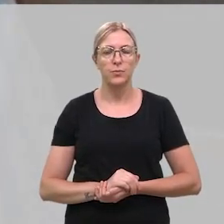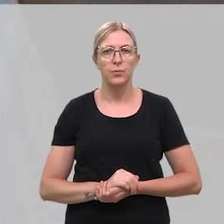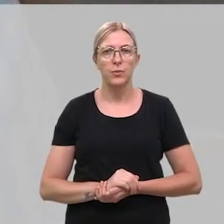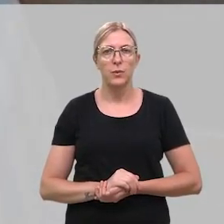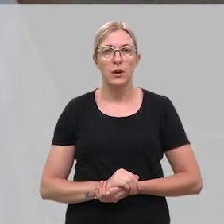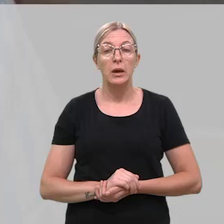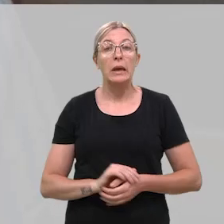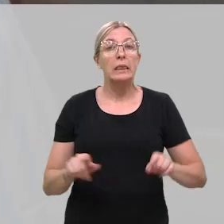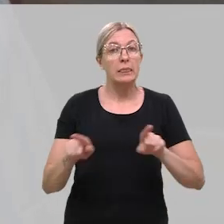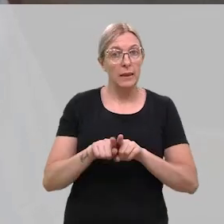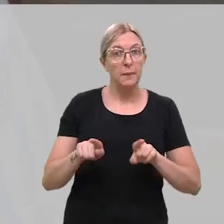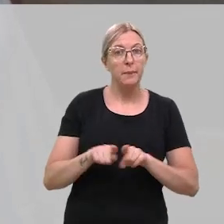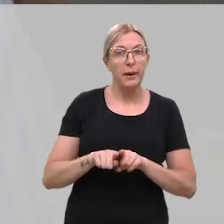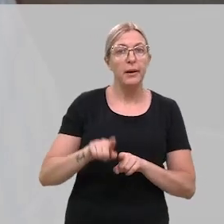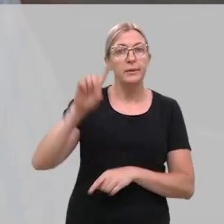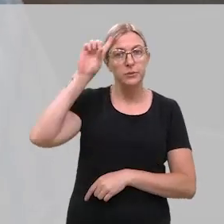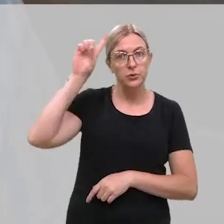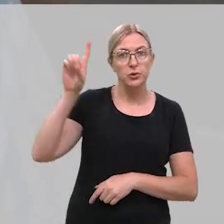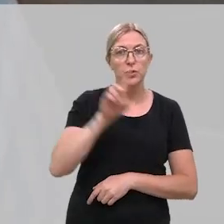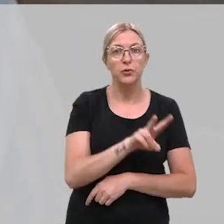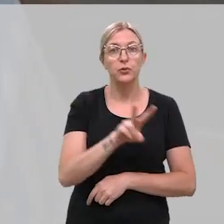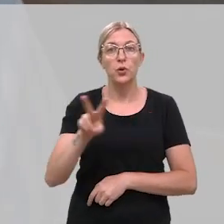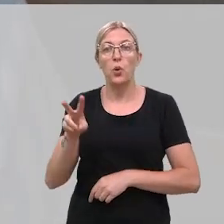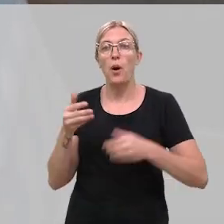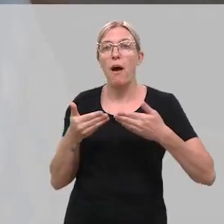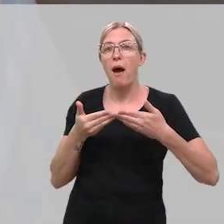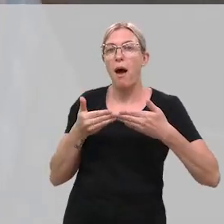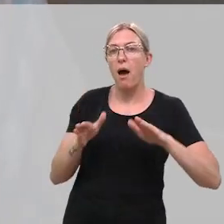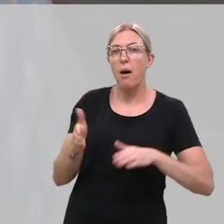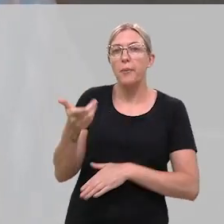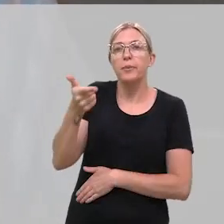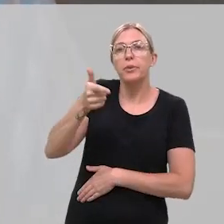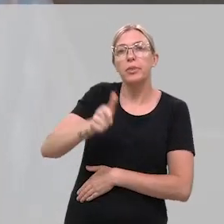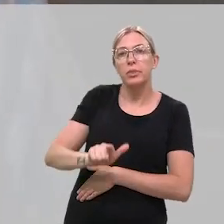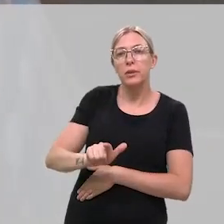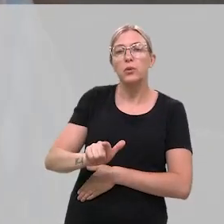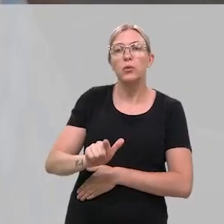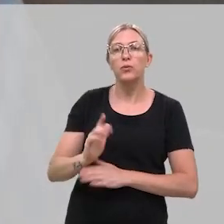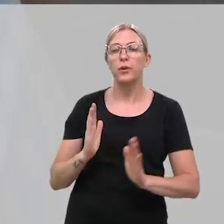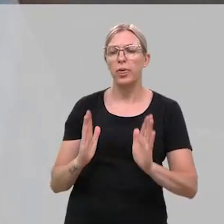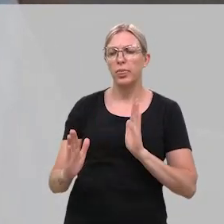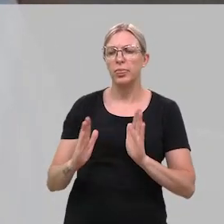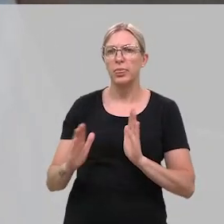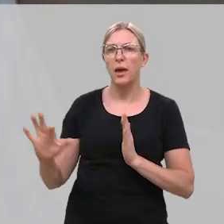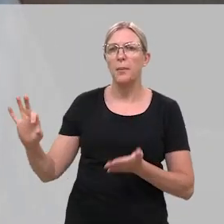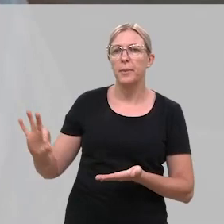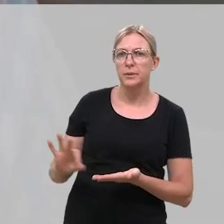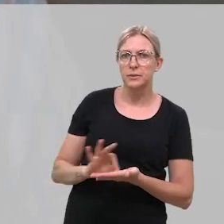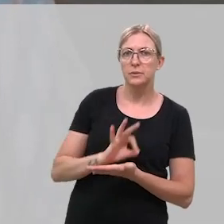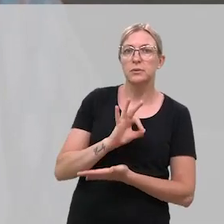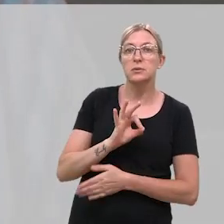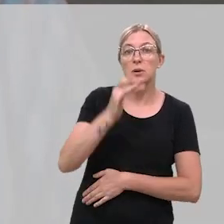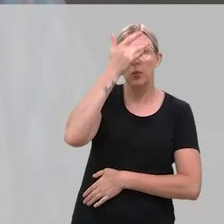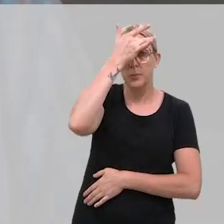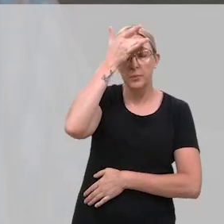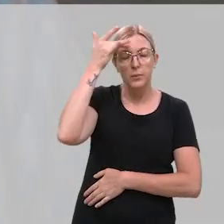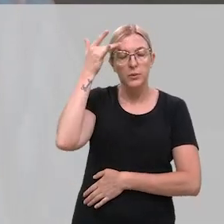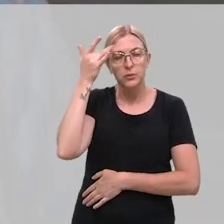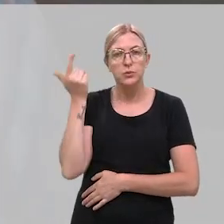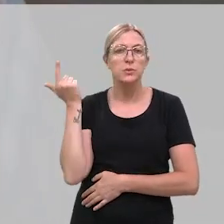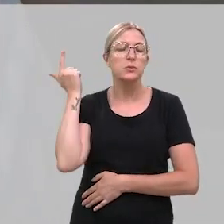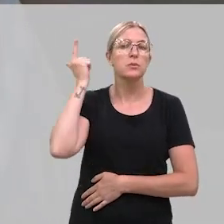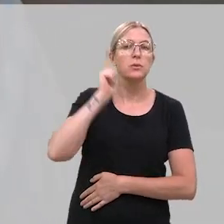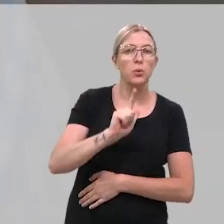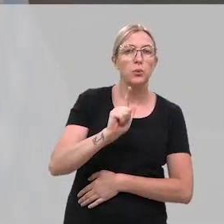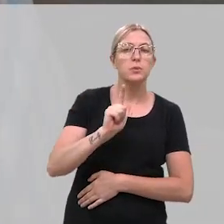pra vaga do seu filho e também na semana que vem dia 22 nós vamos abrir novas inscrições a segunda